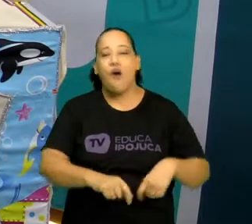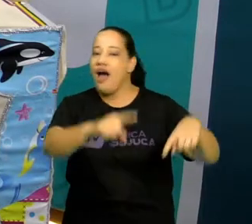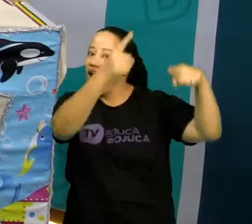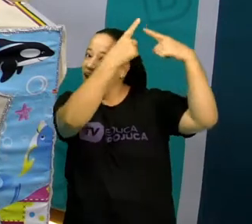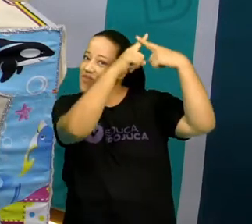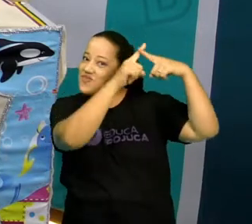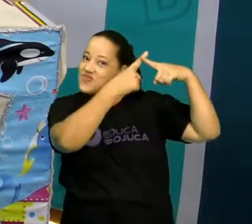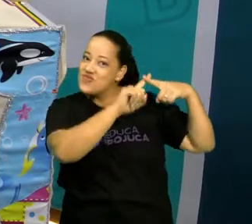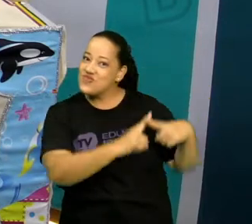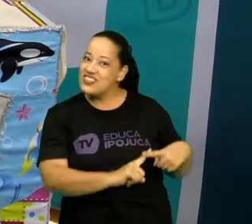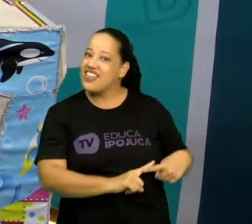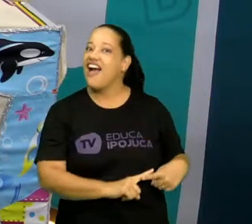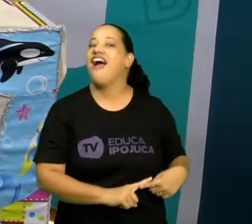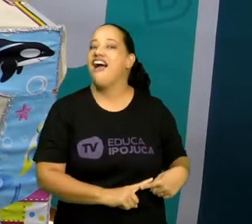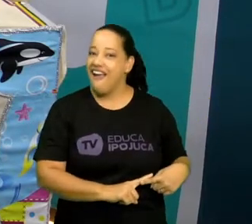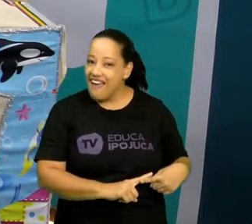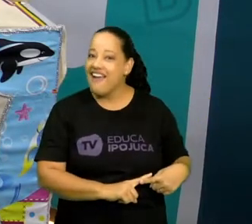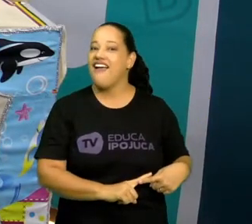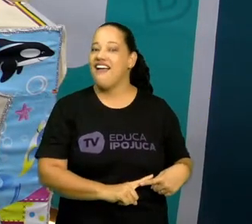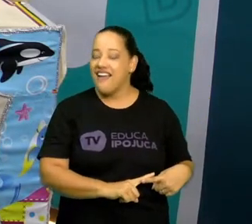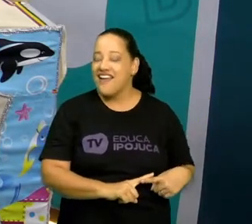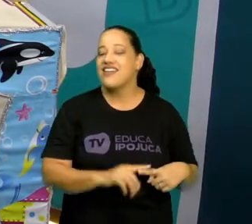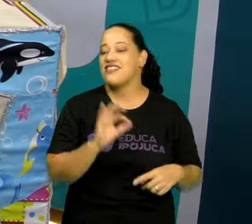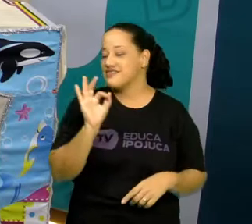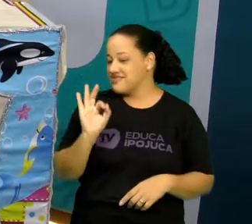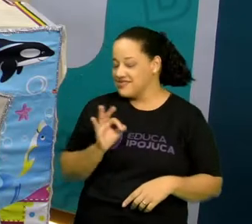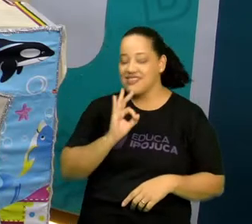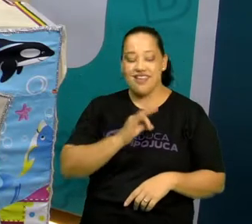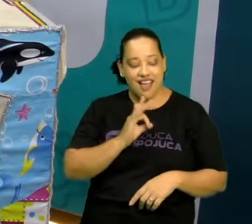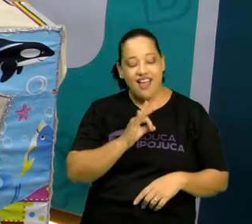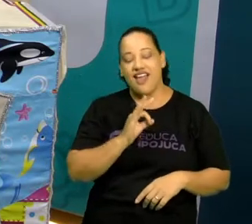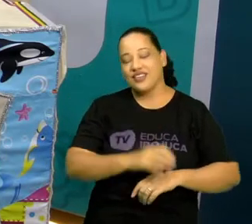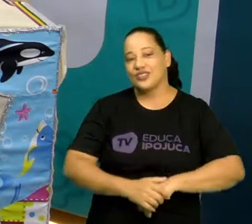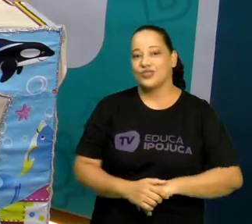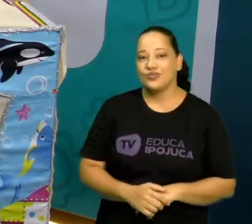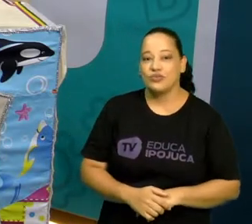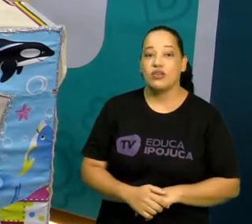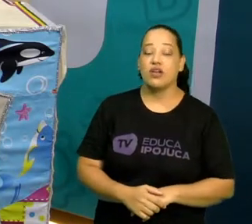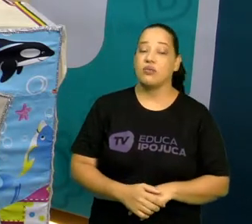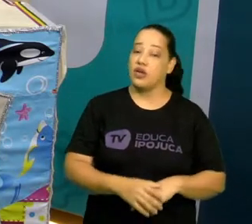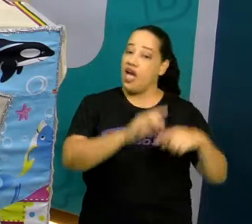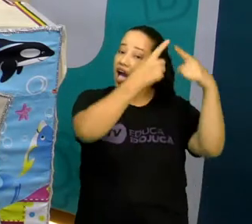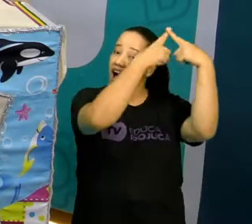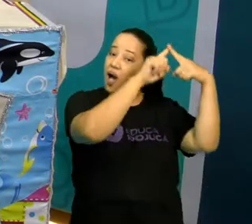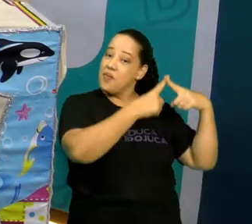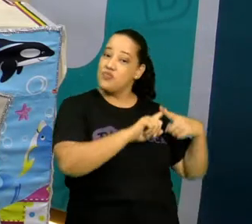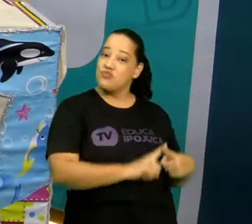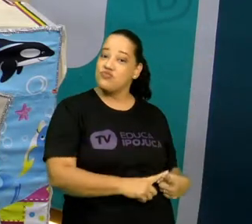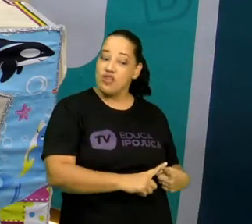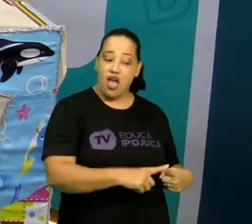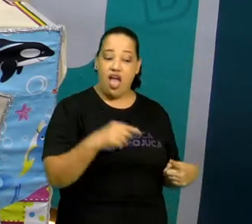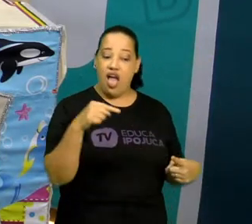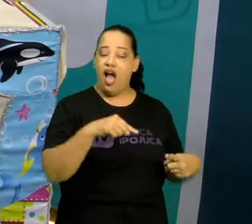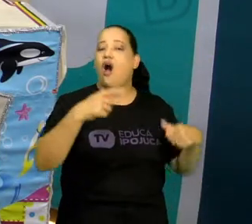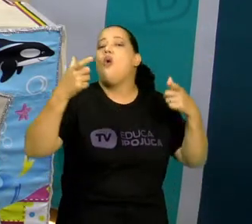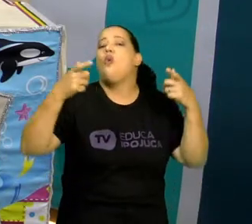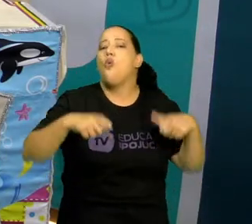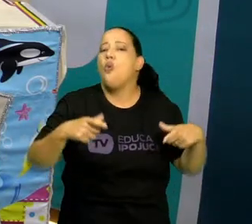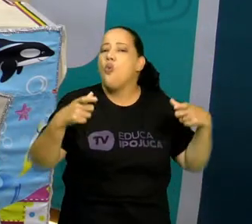Rapunzel, crianças! Certo, Leiturinha? Certo, e a Rapunzel, ela ficava onde? Tu sabe,